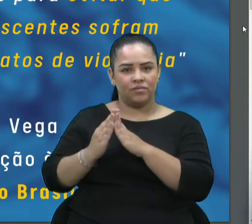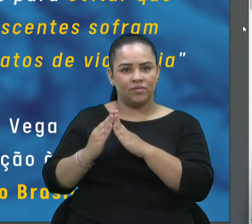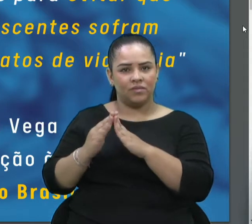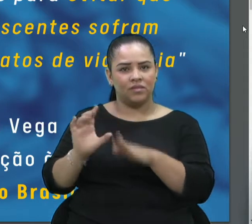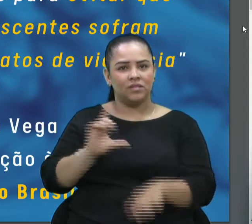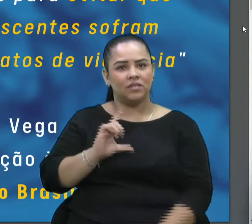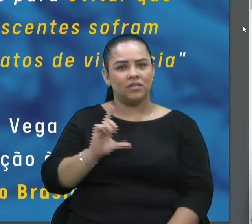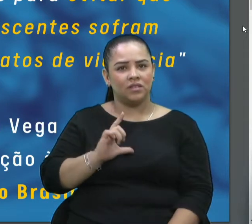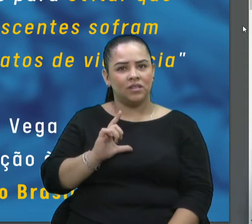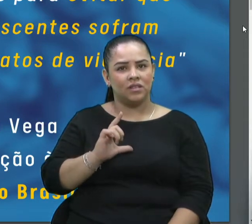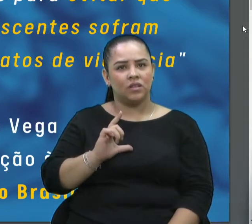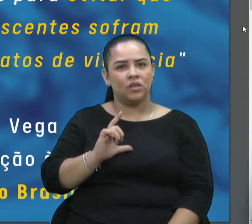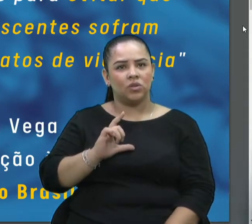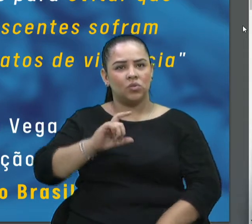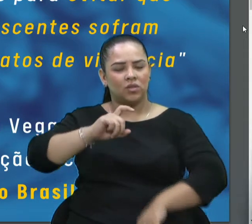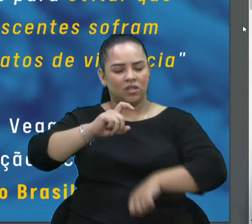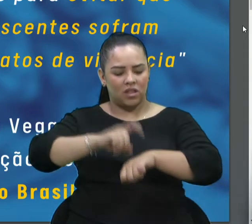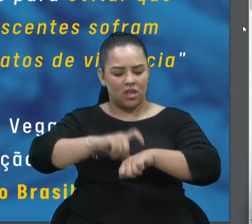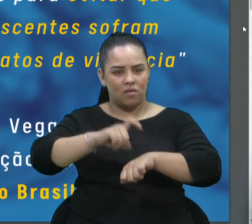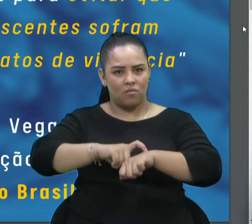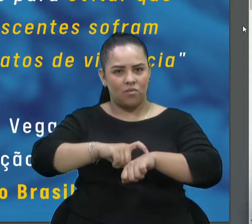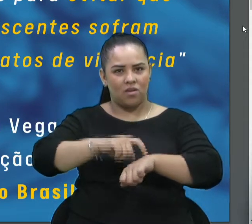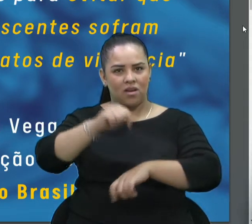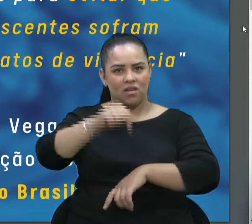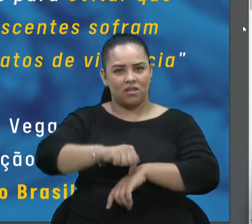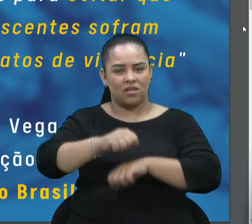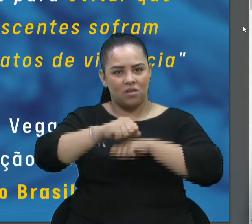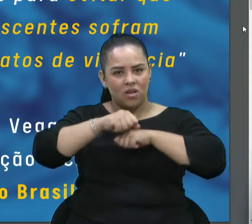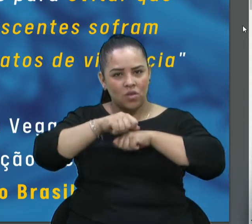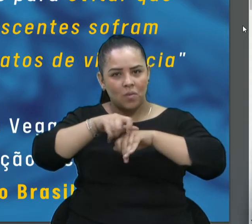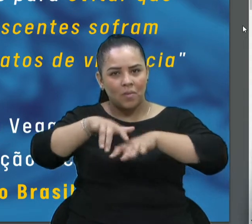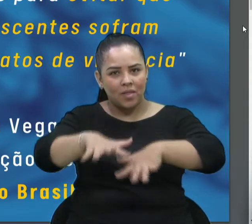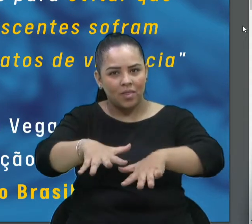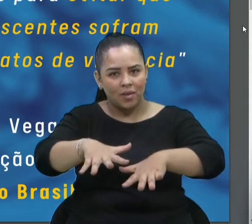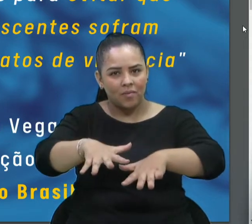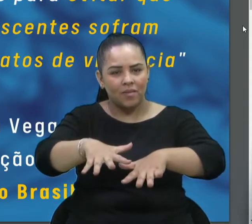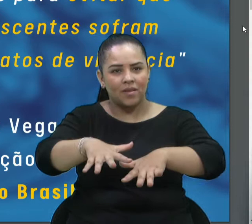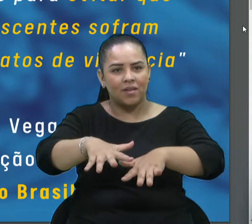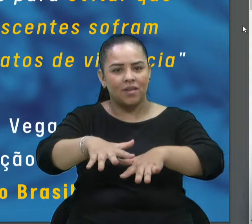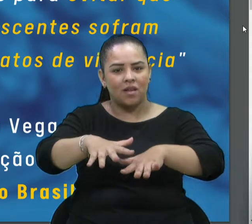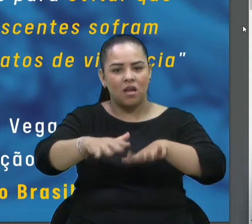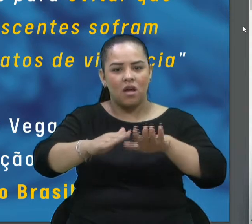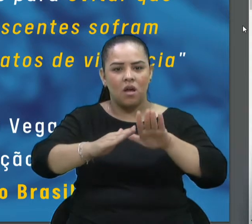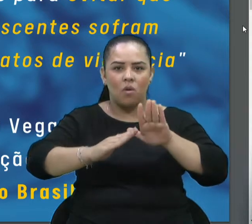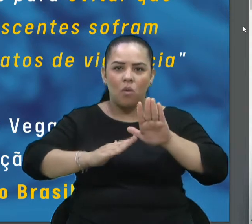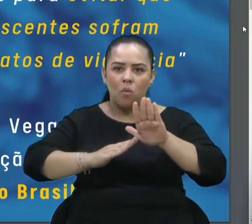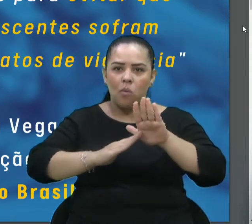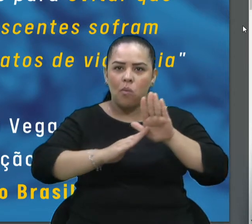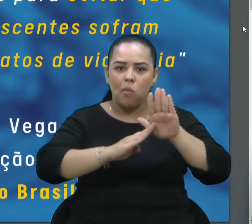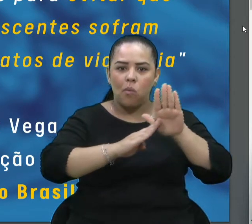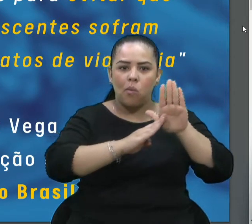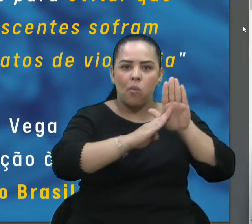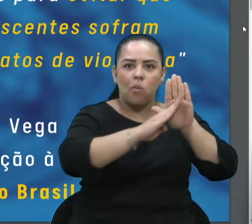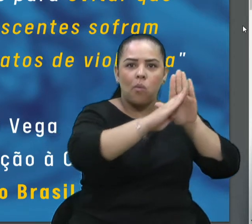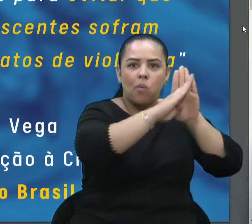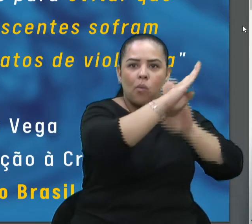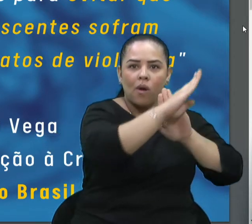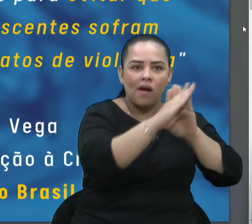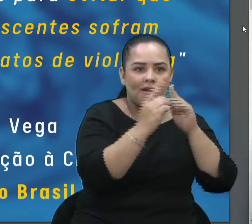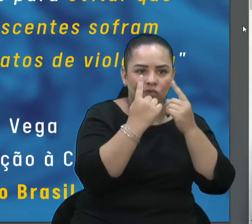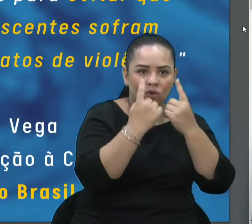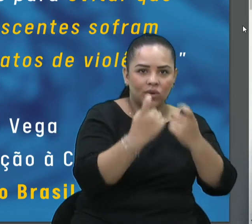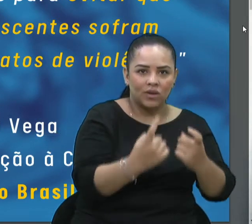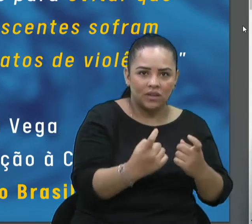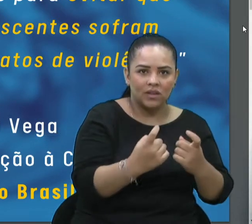que neste período pandêmico aumentou, de uma certa forma, a violência, as agressões,